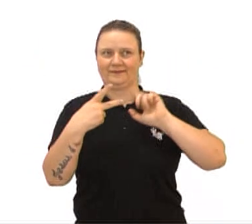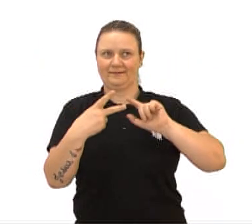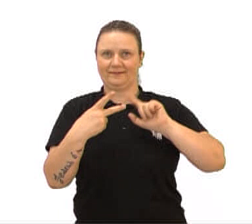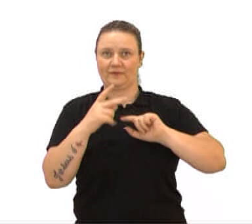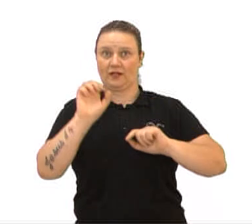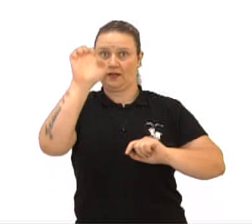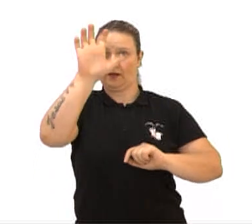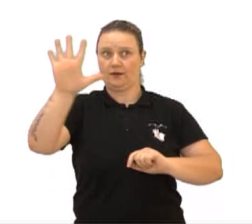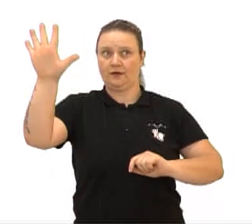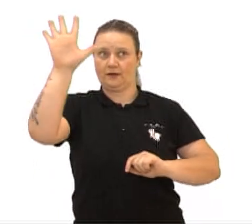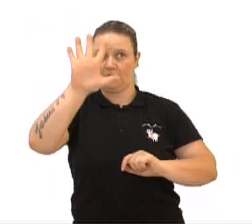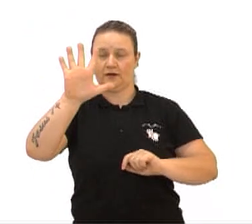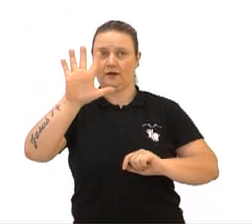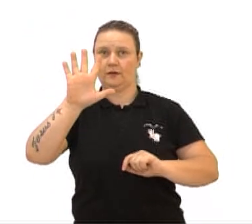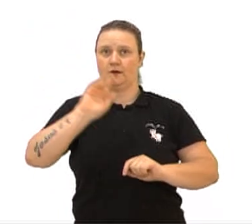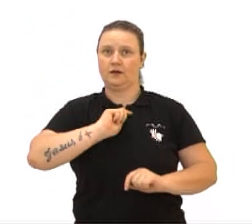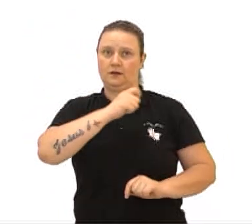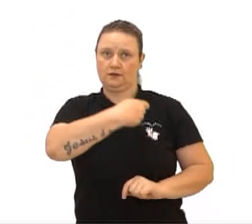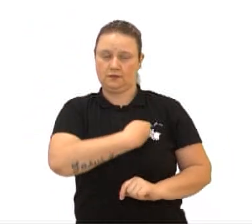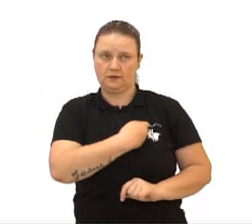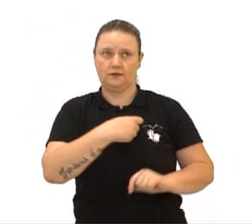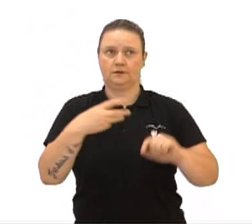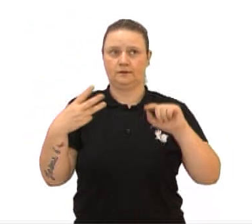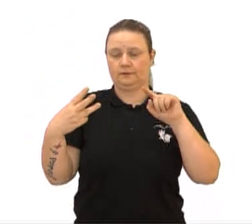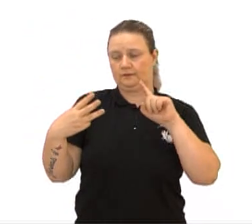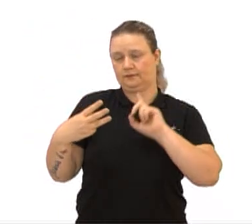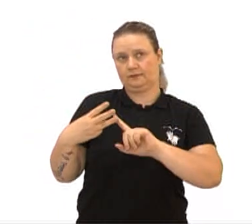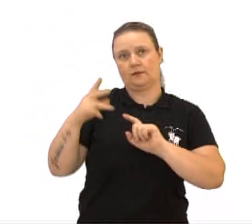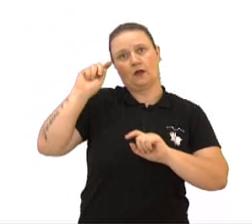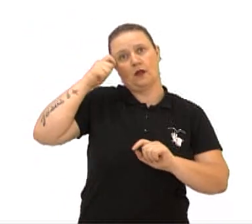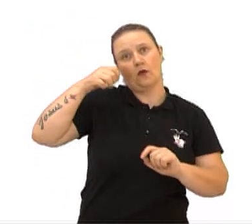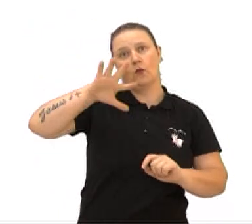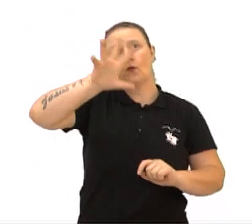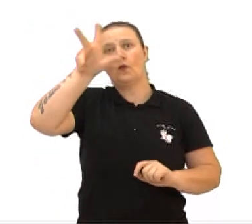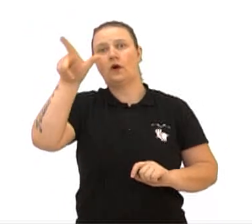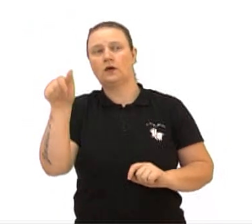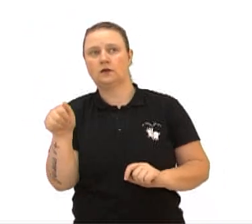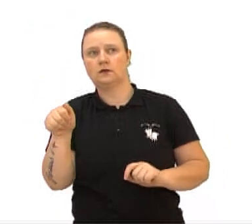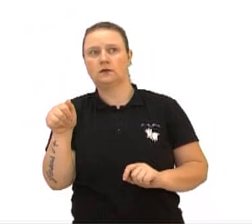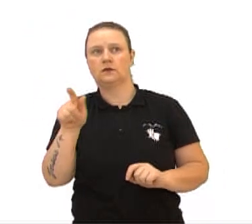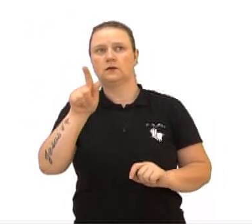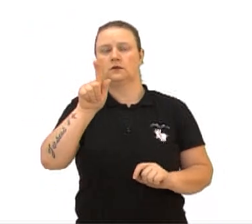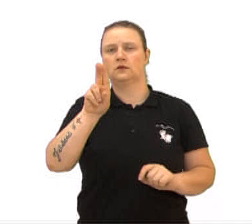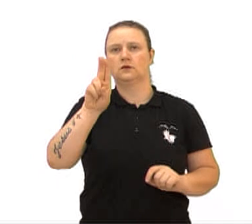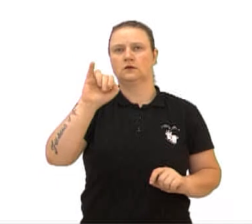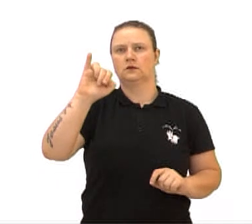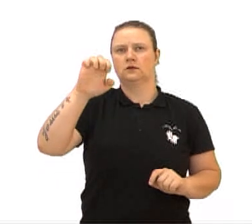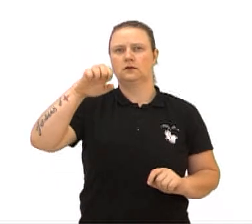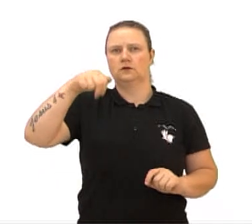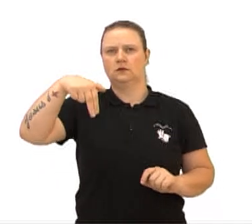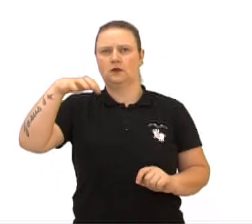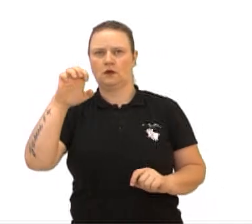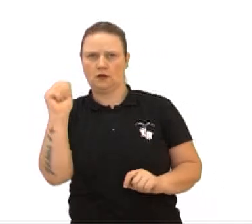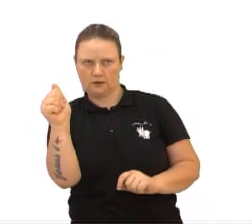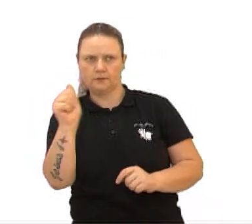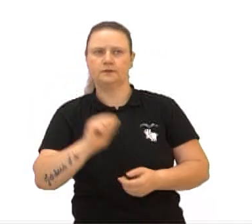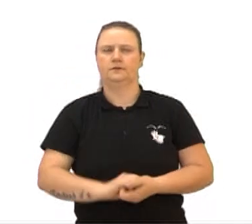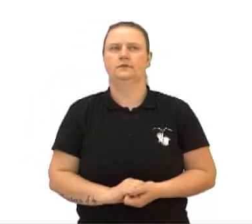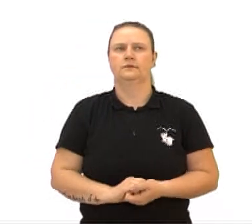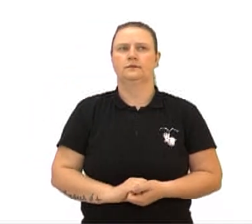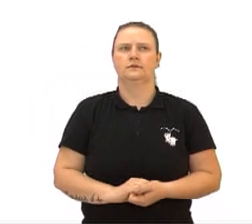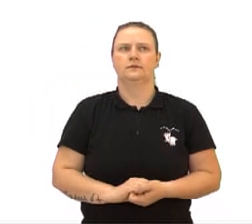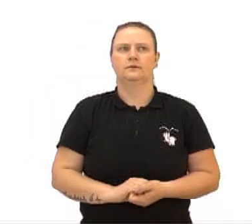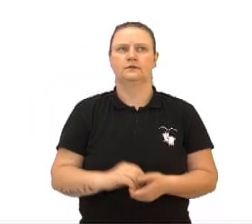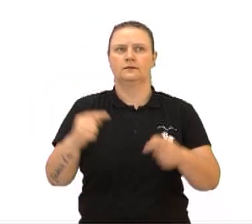Espanha. Na África, temos Guiné Equatorial. Então, na América do Norte, nós temos o México. Na Europa, nós temos a